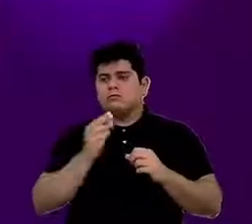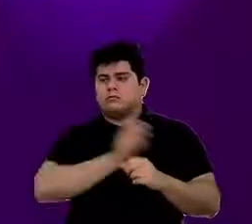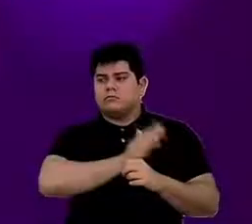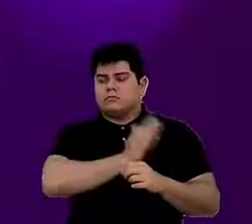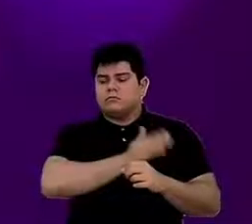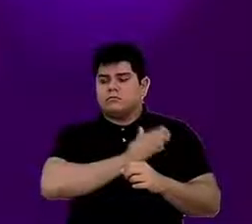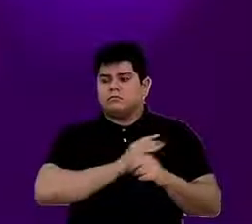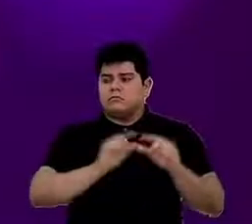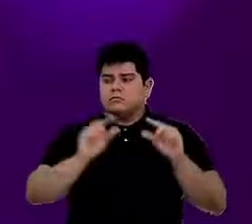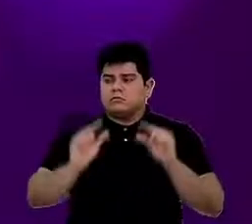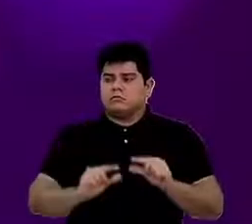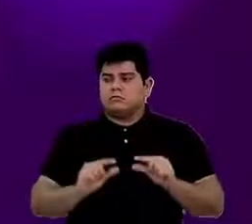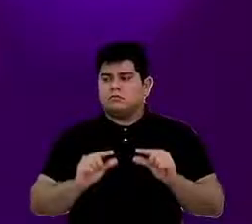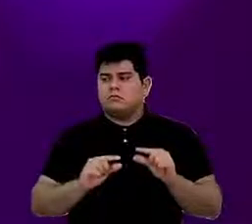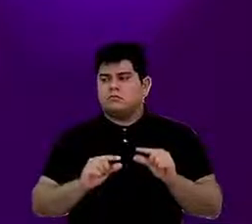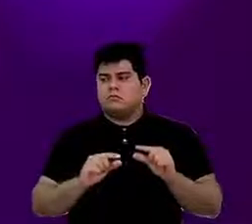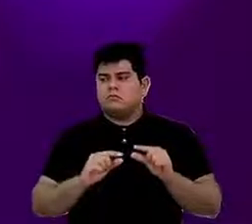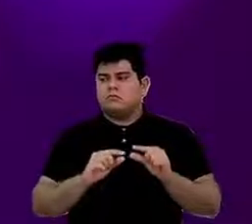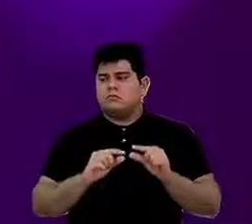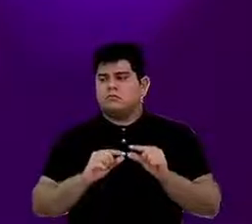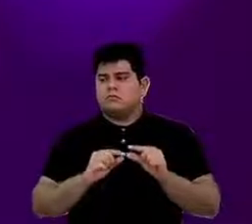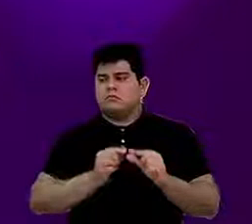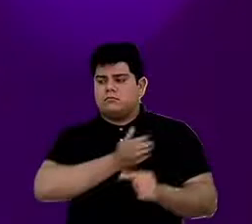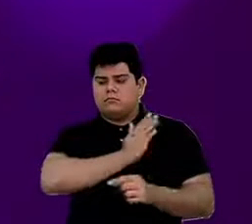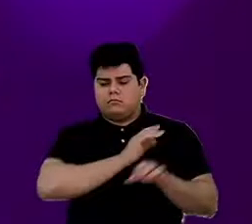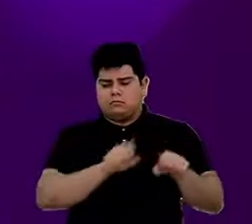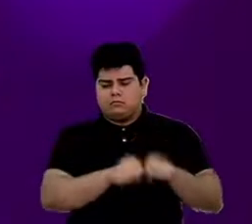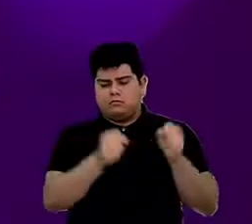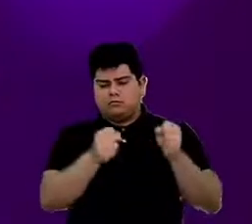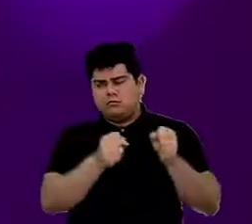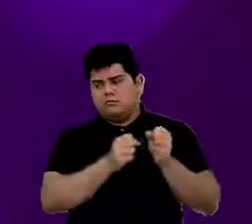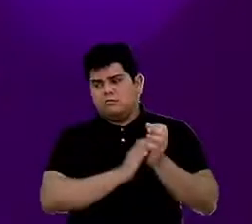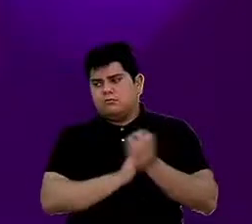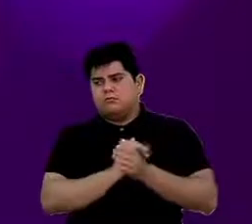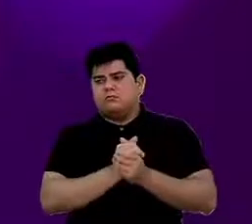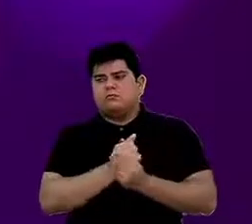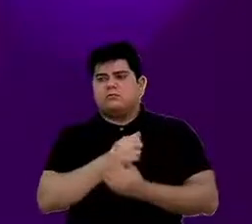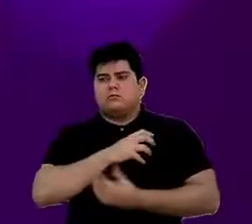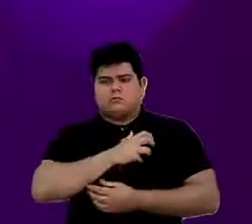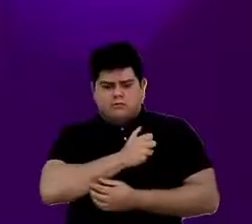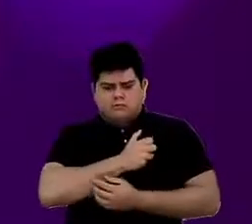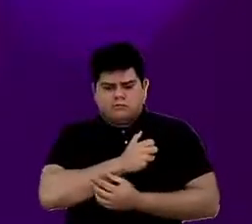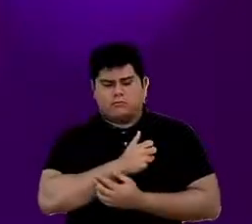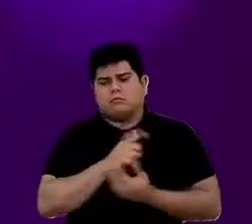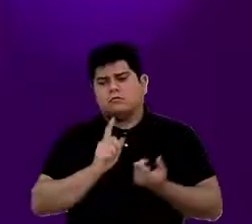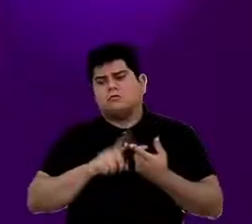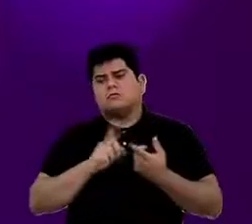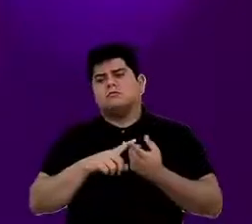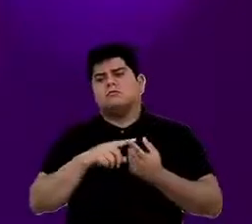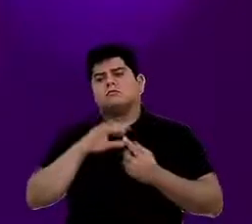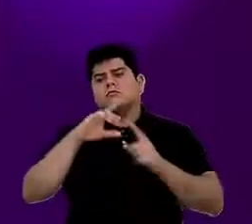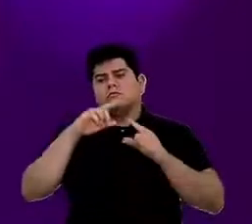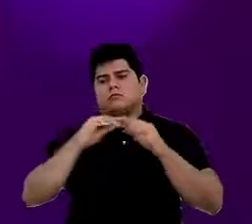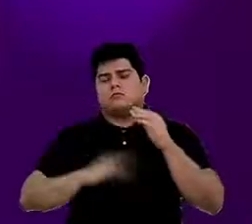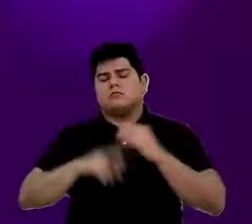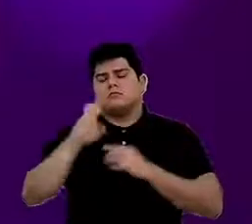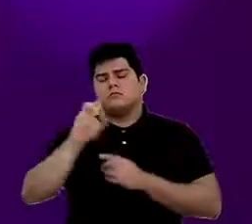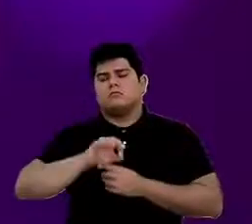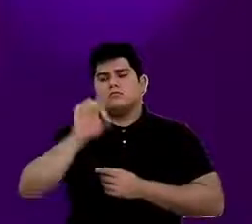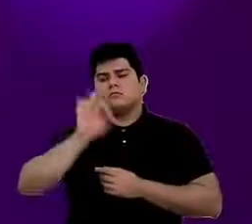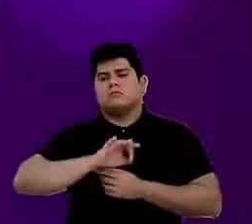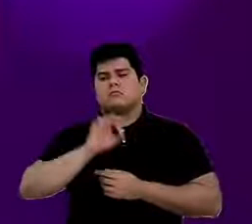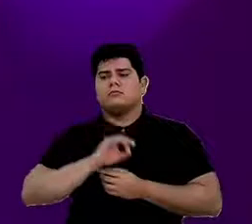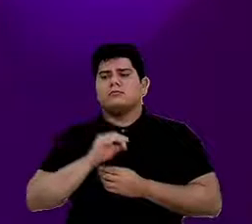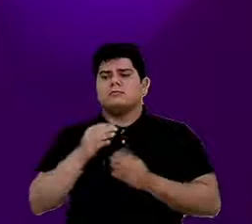e permite a avaliação da viabilidade através da transmoralidade do realce tardio, sendo inferiores a 50%